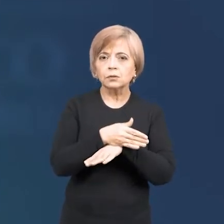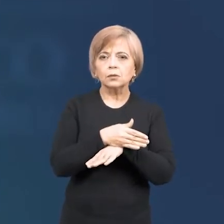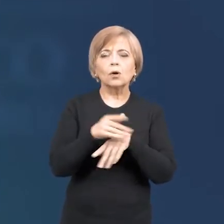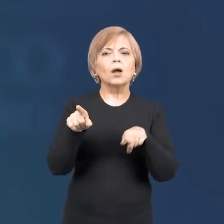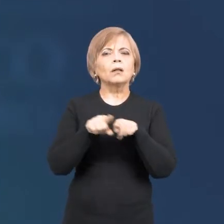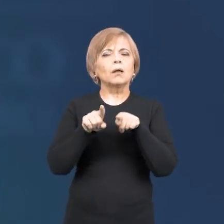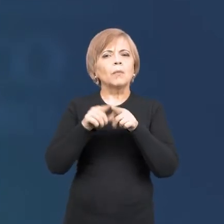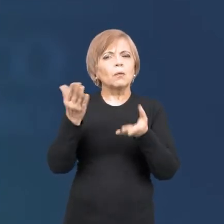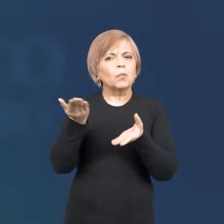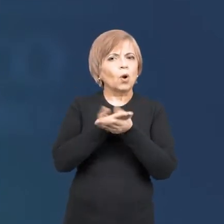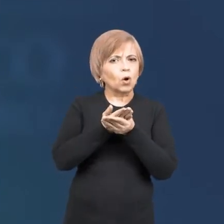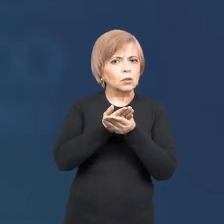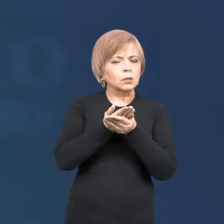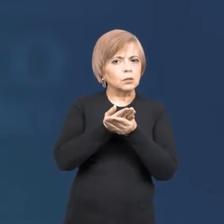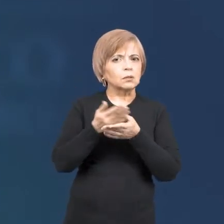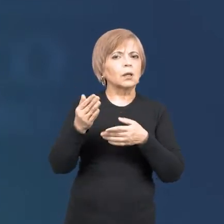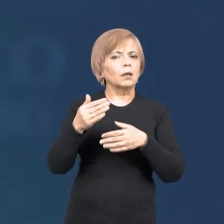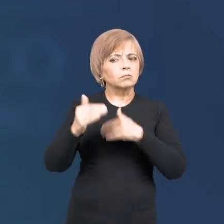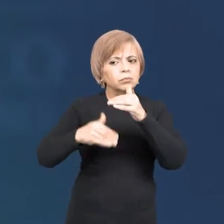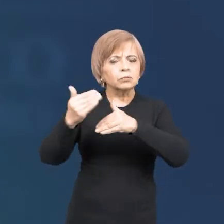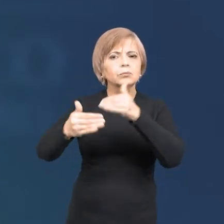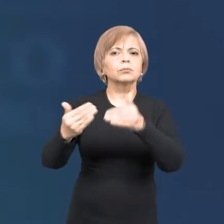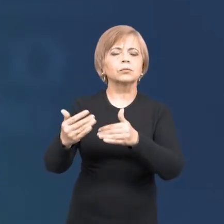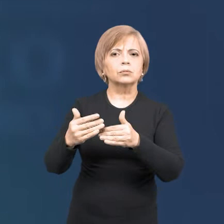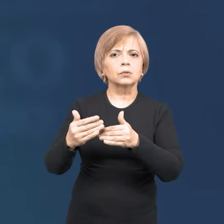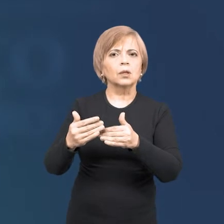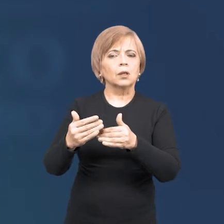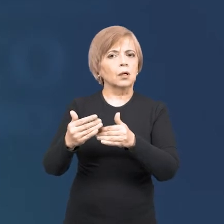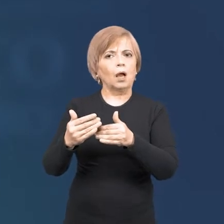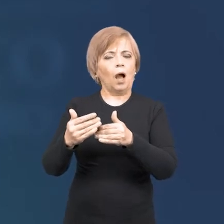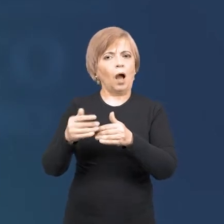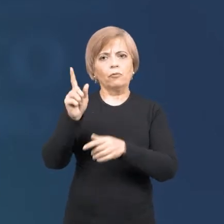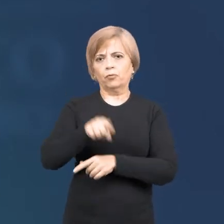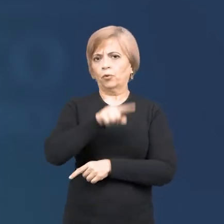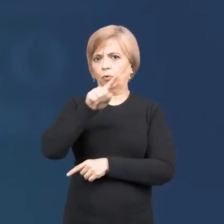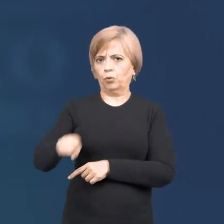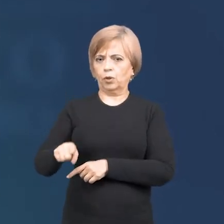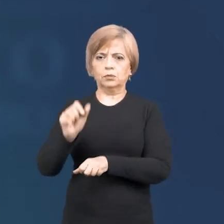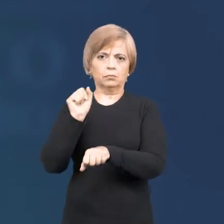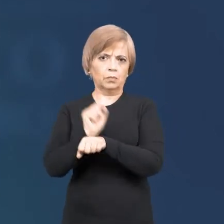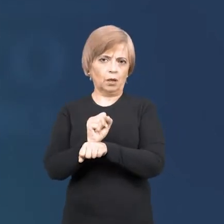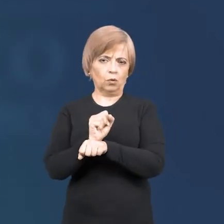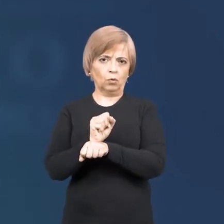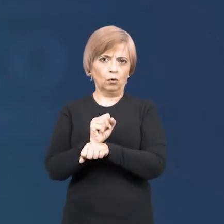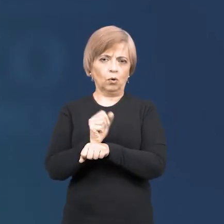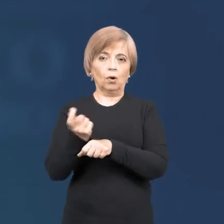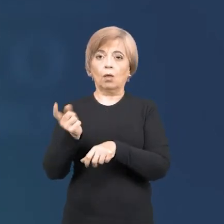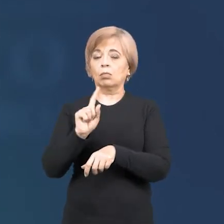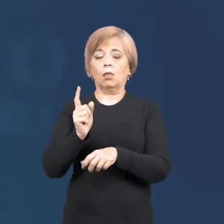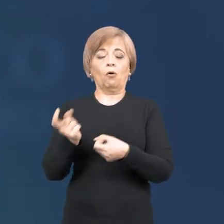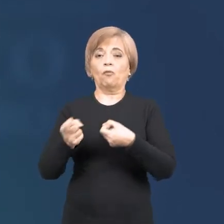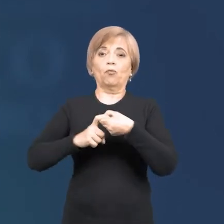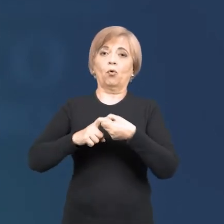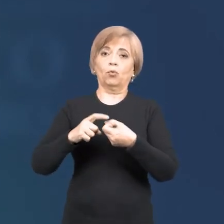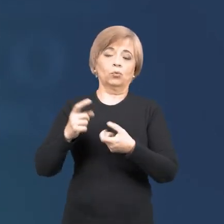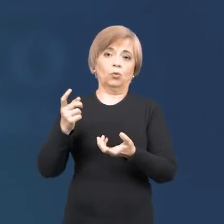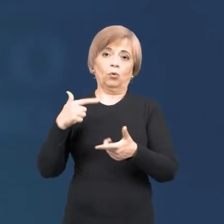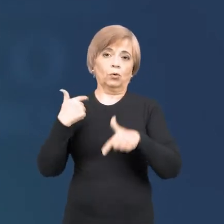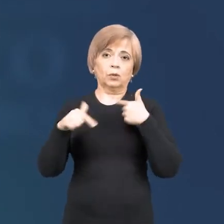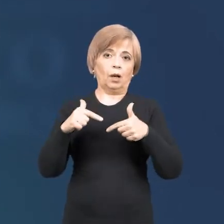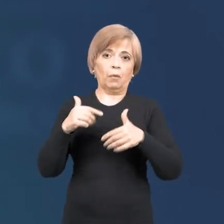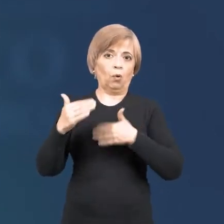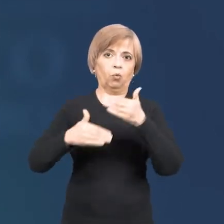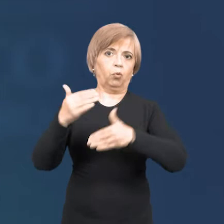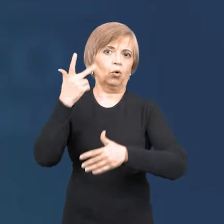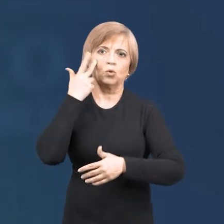de tramitação desses procedimentos, ela deixou de existir, né? Ainda não está num ritmo pleno, mas ela